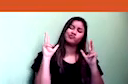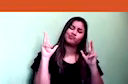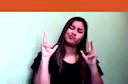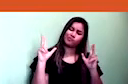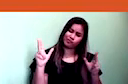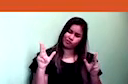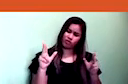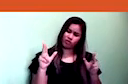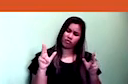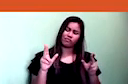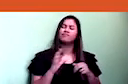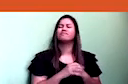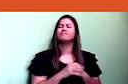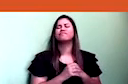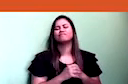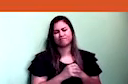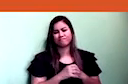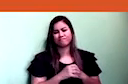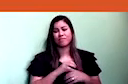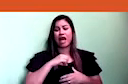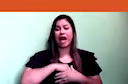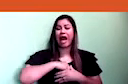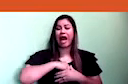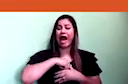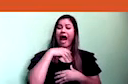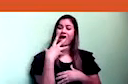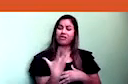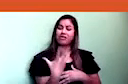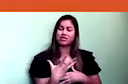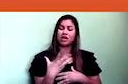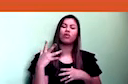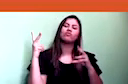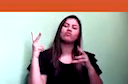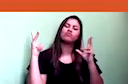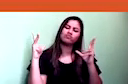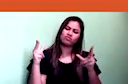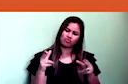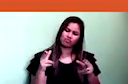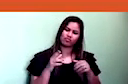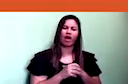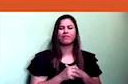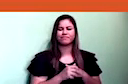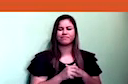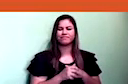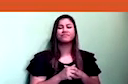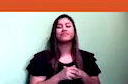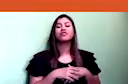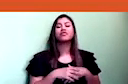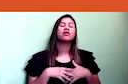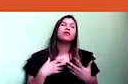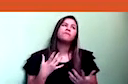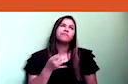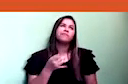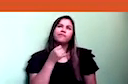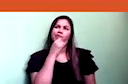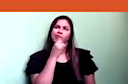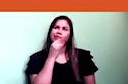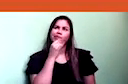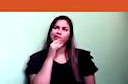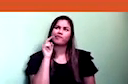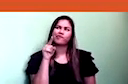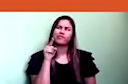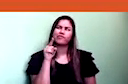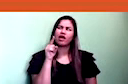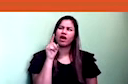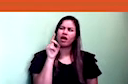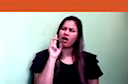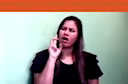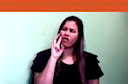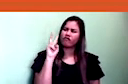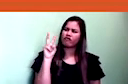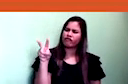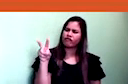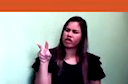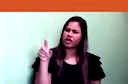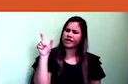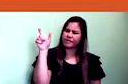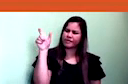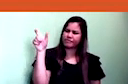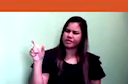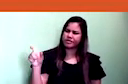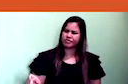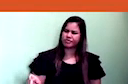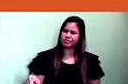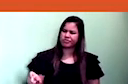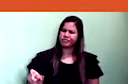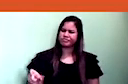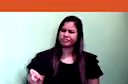vezes, a sua ação frente a uma situação ou a alguém pode ser nociva para você e para a relação ou para